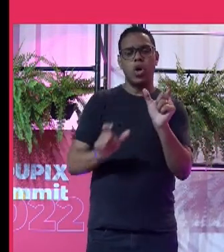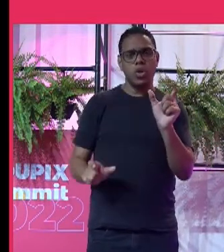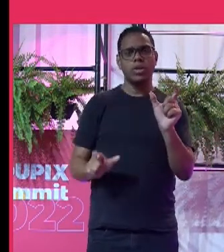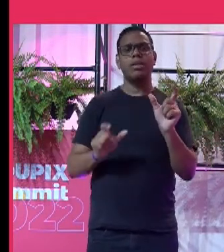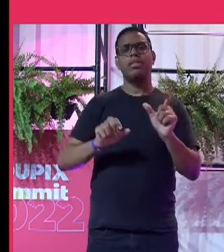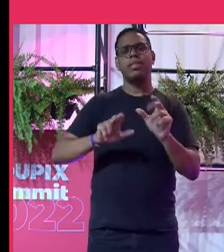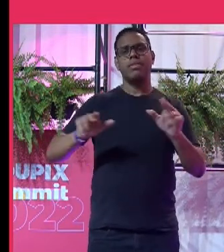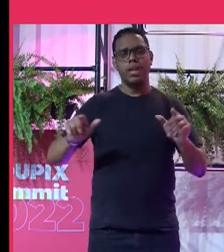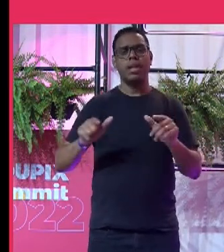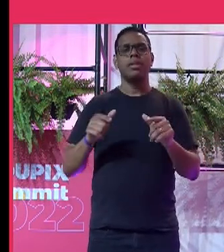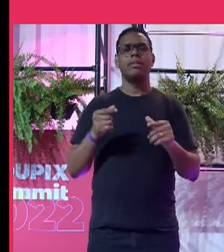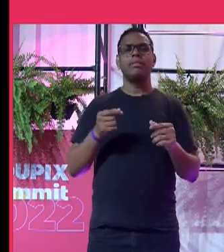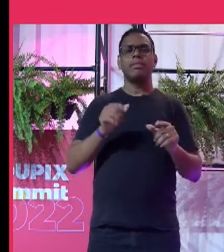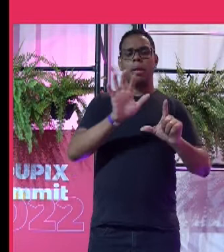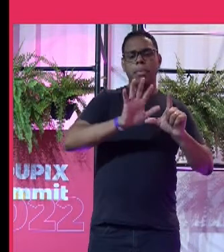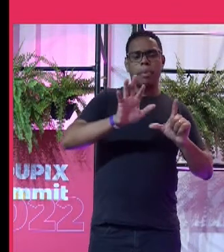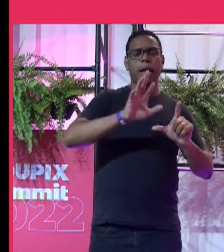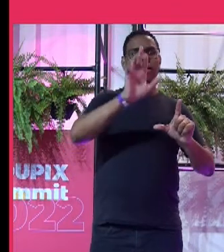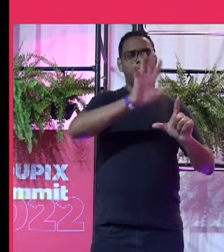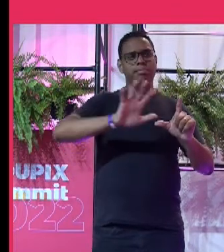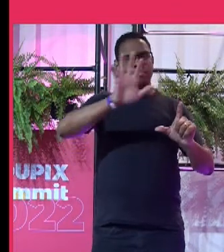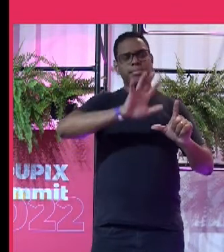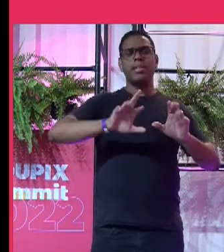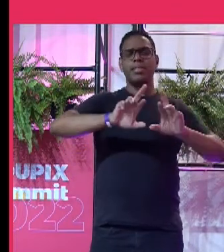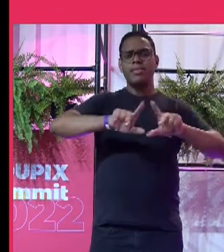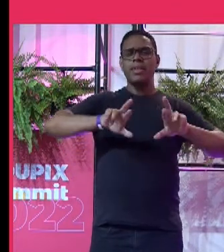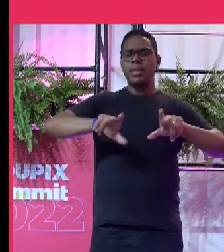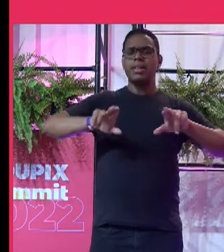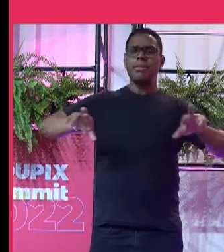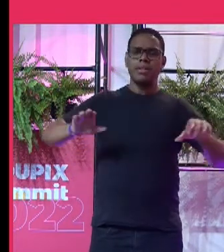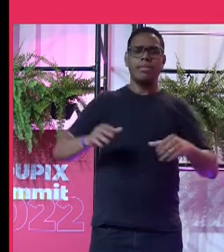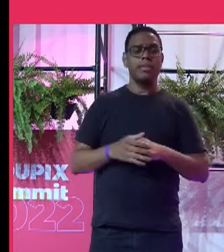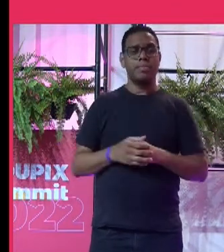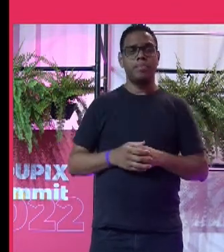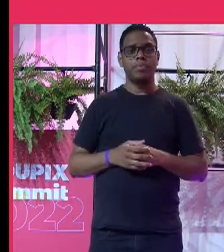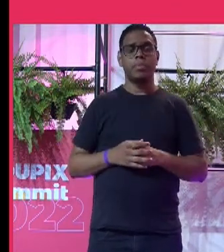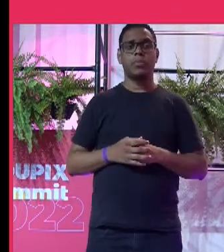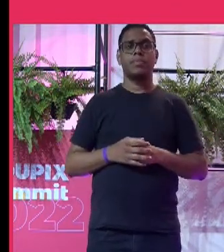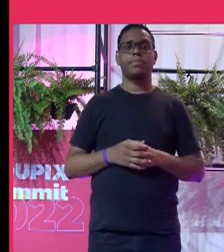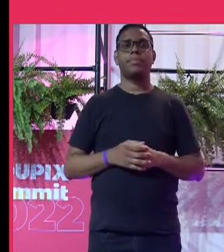linguagem diferente, uma plataforma diferente. E...